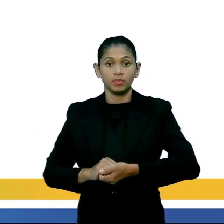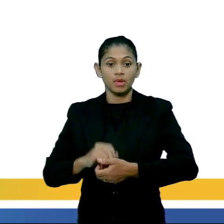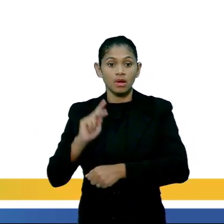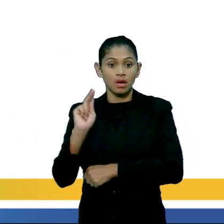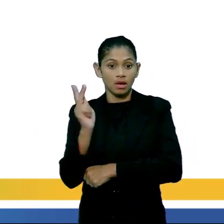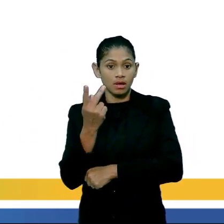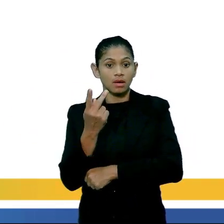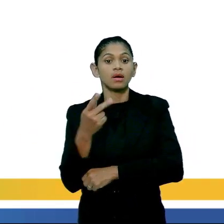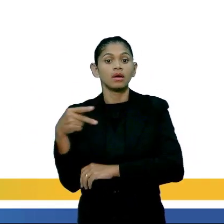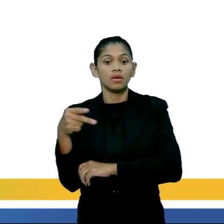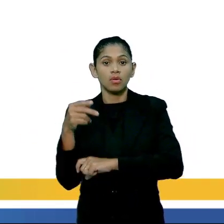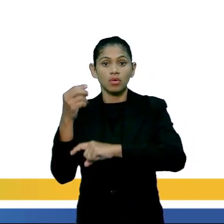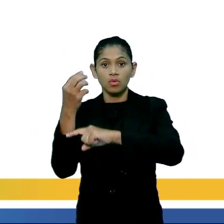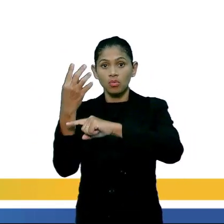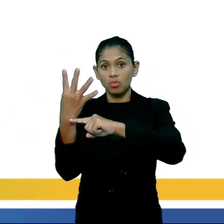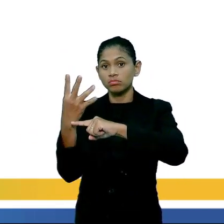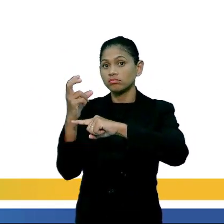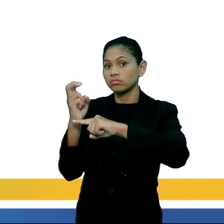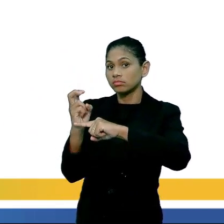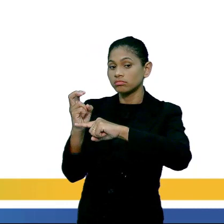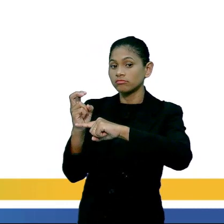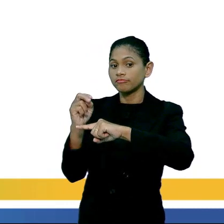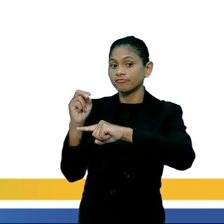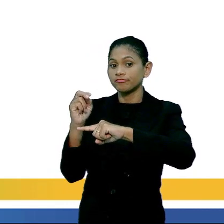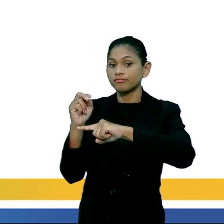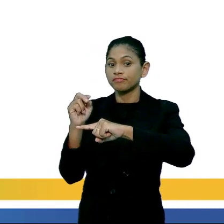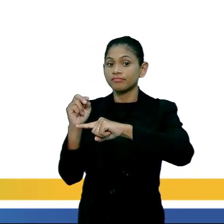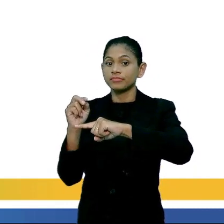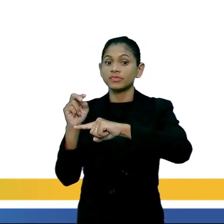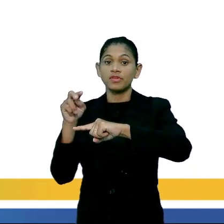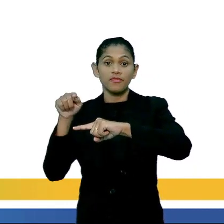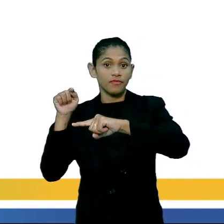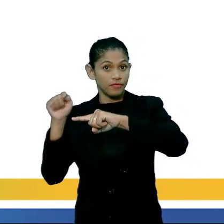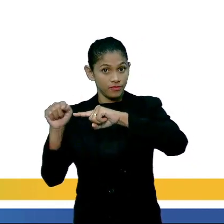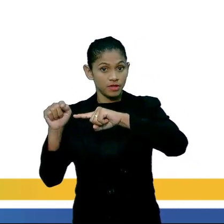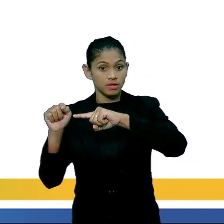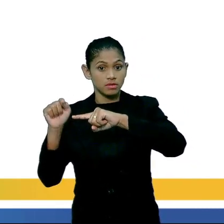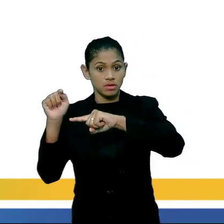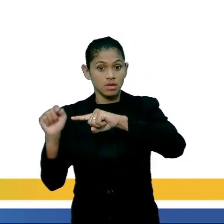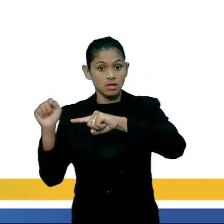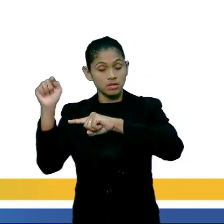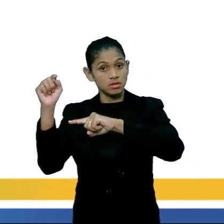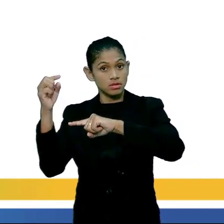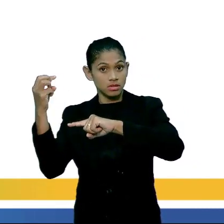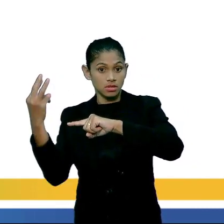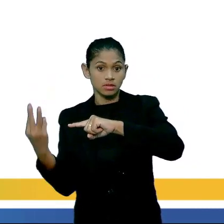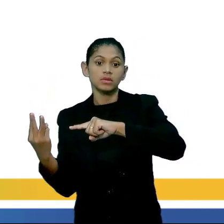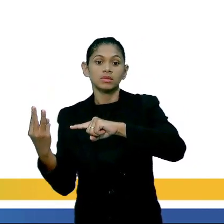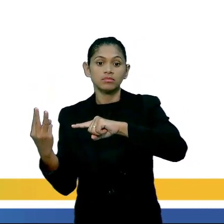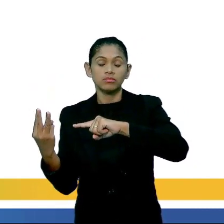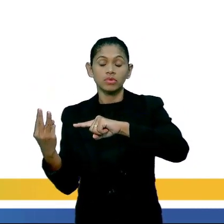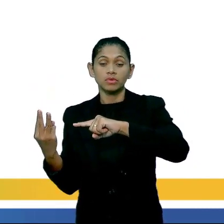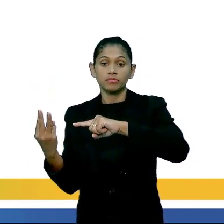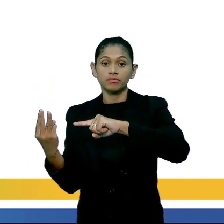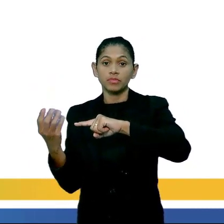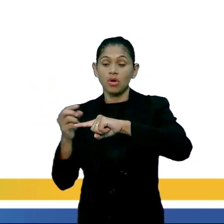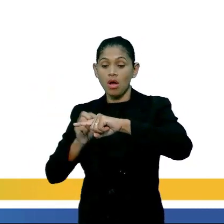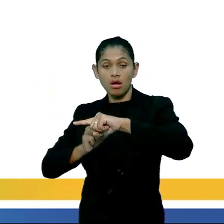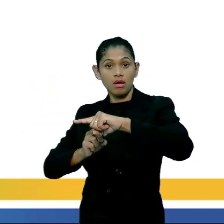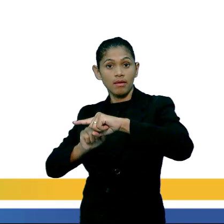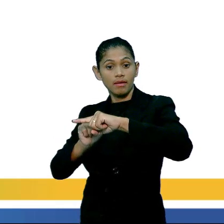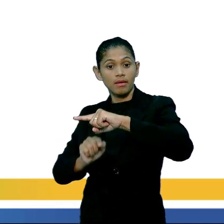Multiplicando, nós temos então 45 vezes raiz de 3 sobre raiz de 3 vezes raiz de